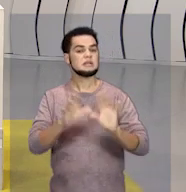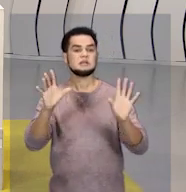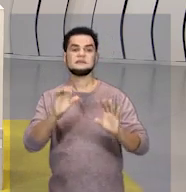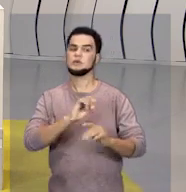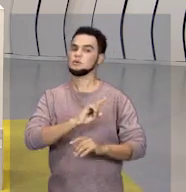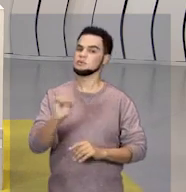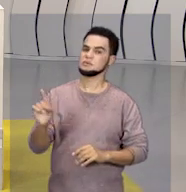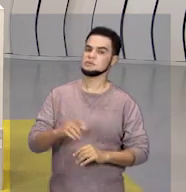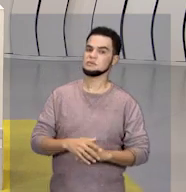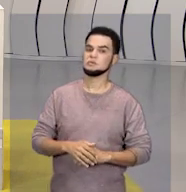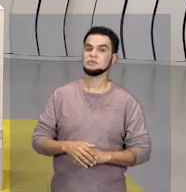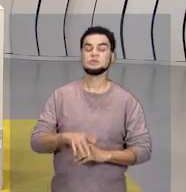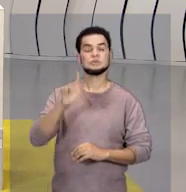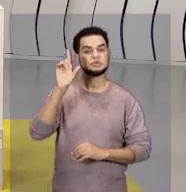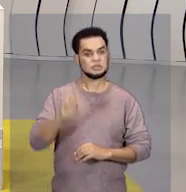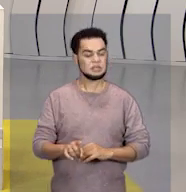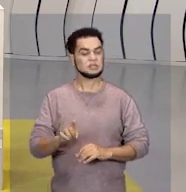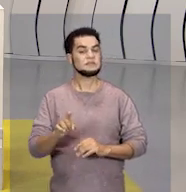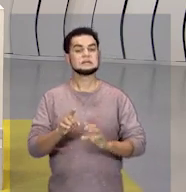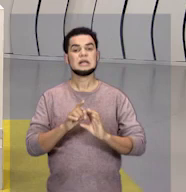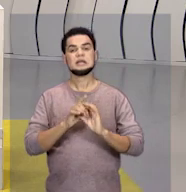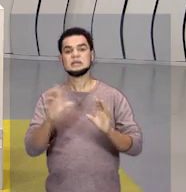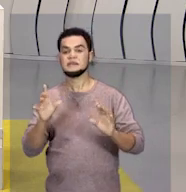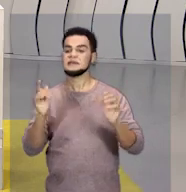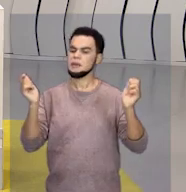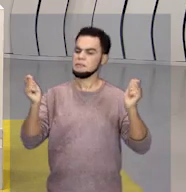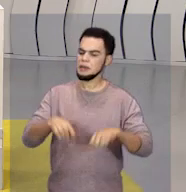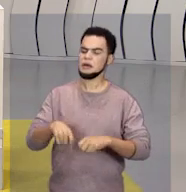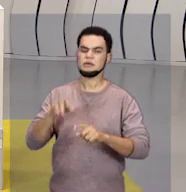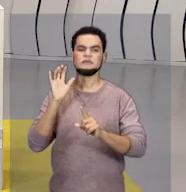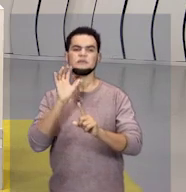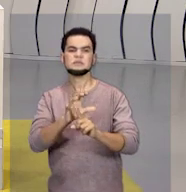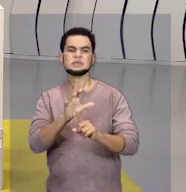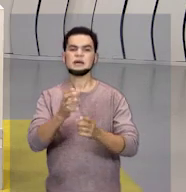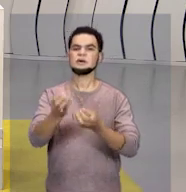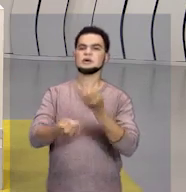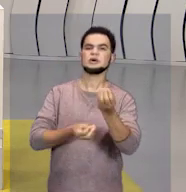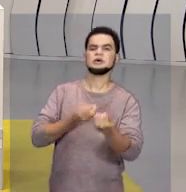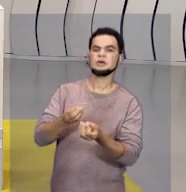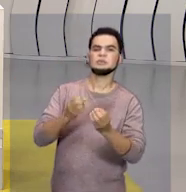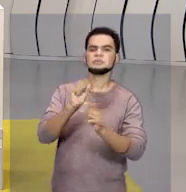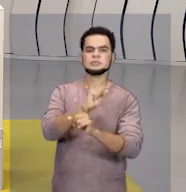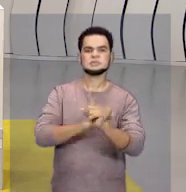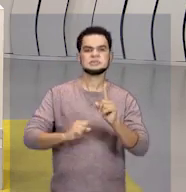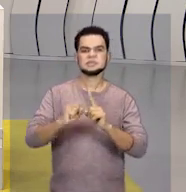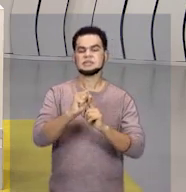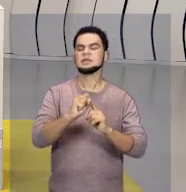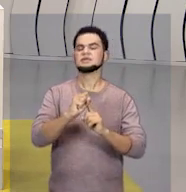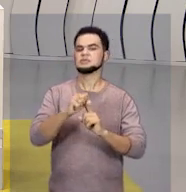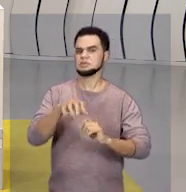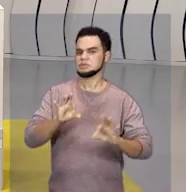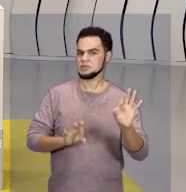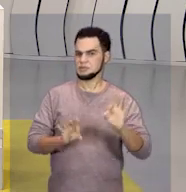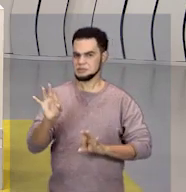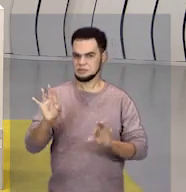de você ser ou não capaz de influenciar como que a sociedade se organiza.